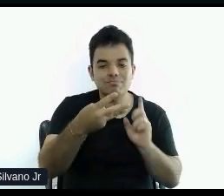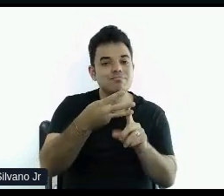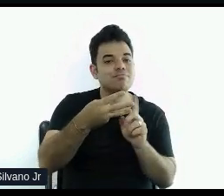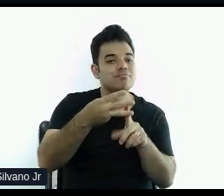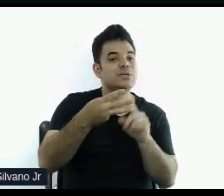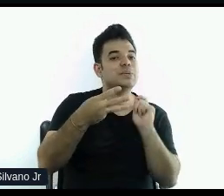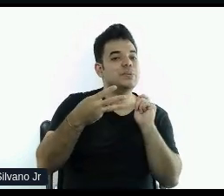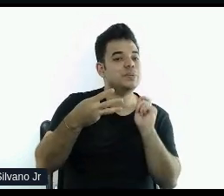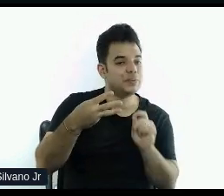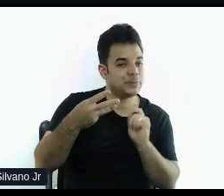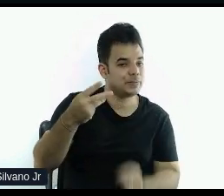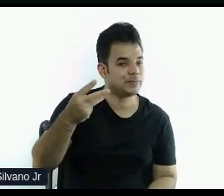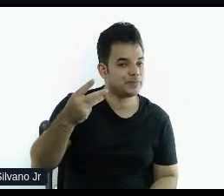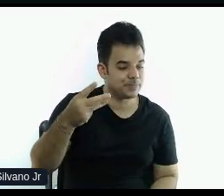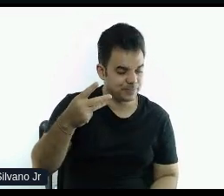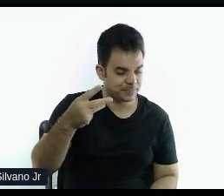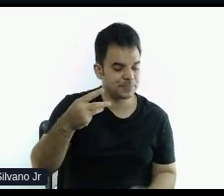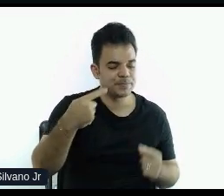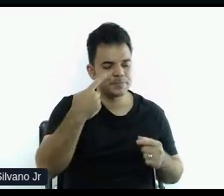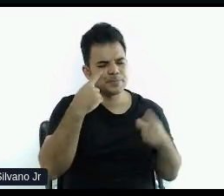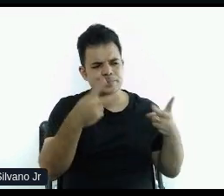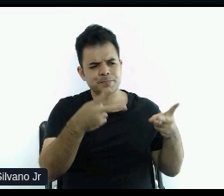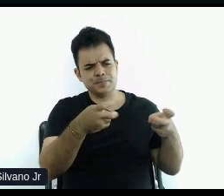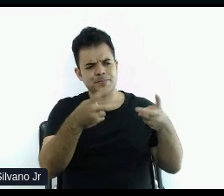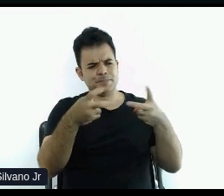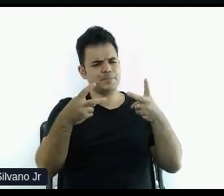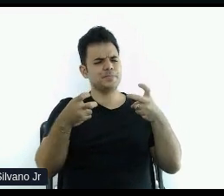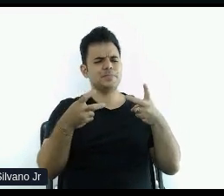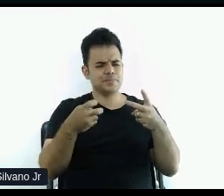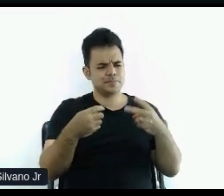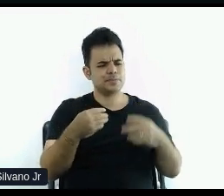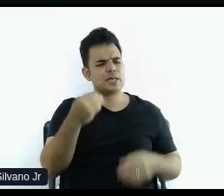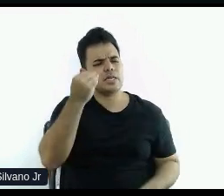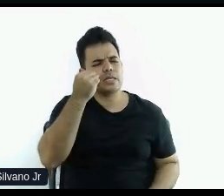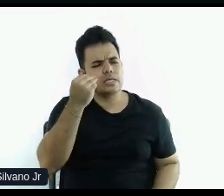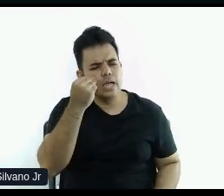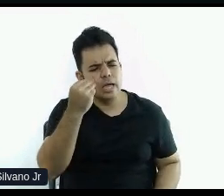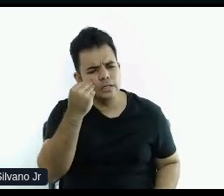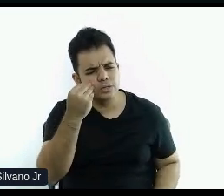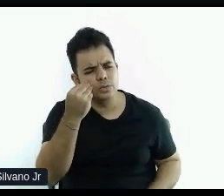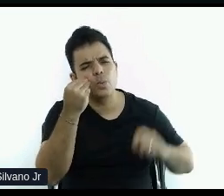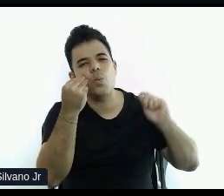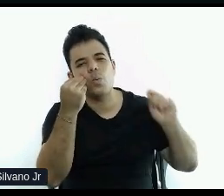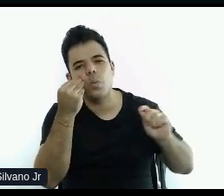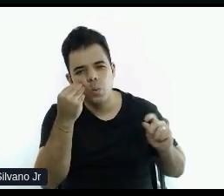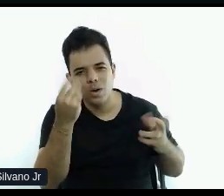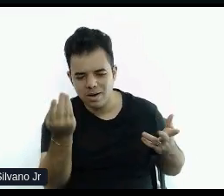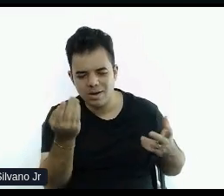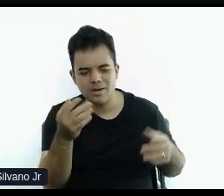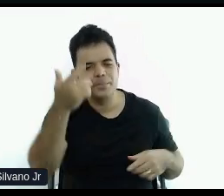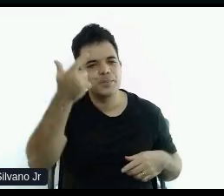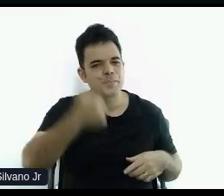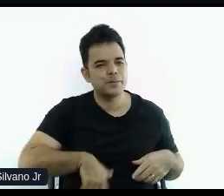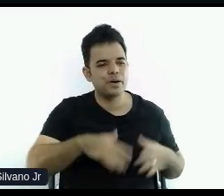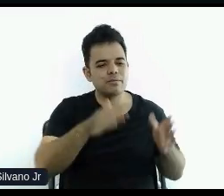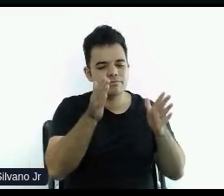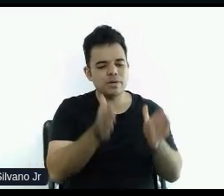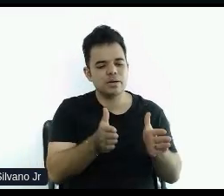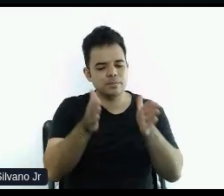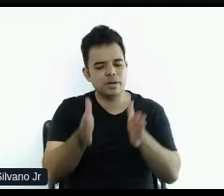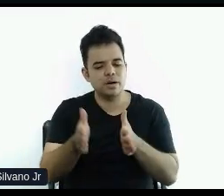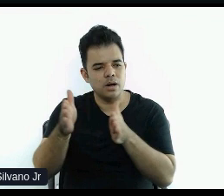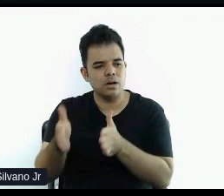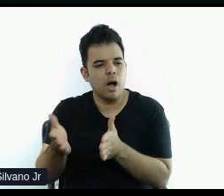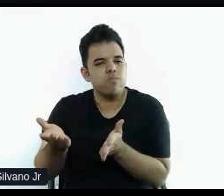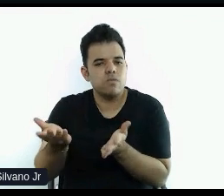tentar identificar quais vão ser as rodadas de testes, quais são os processos de testes, as etapas de execução